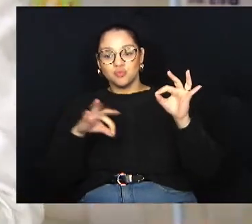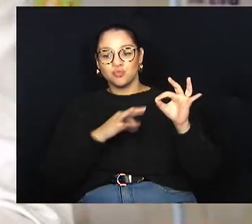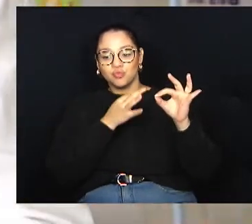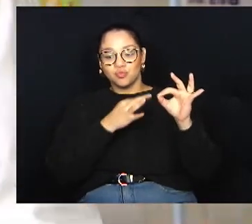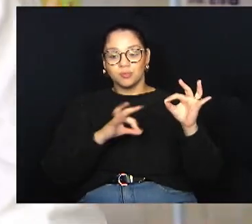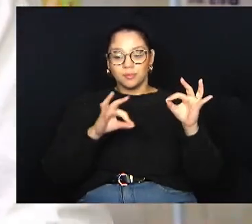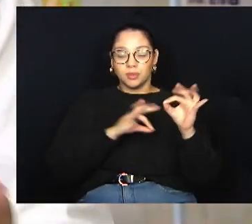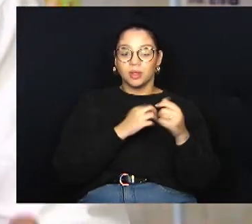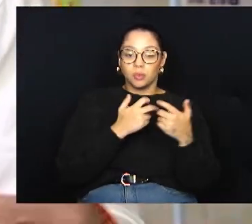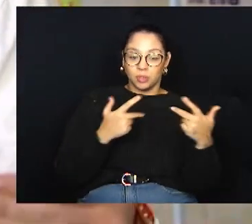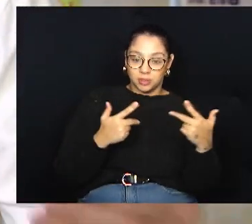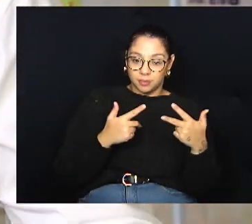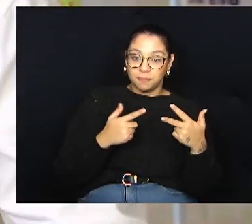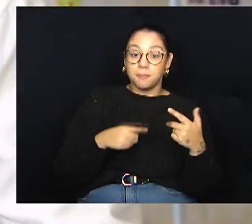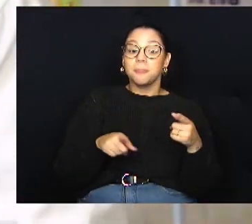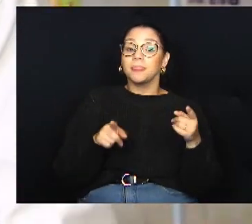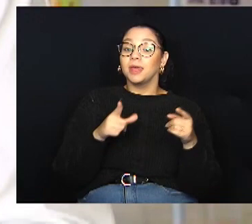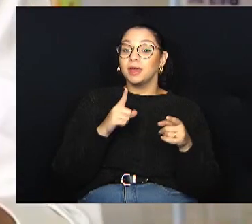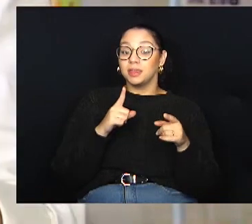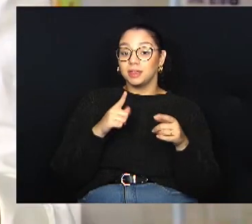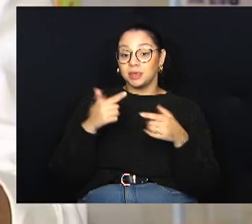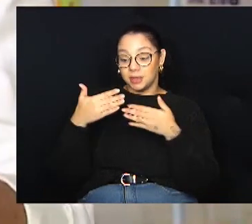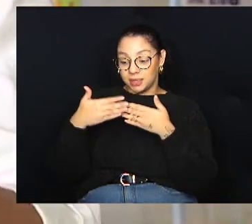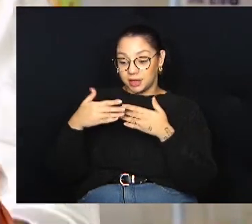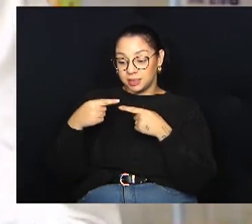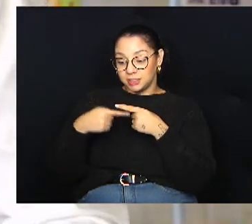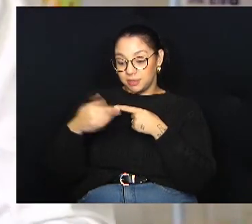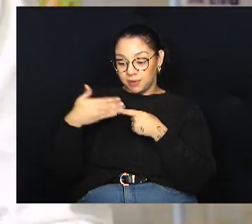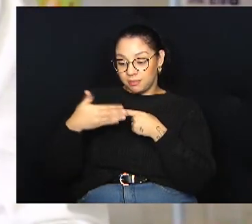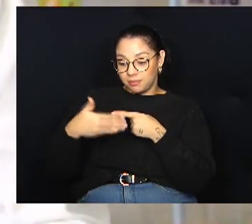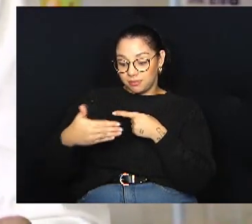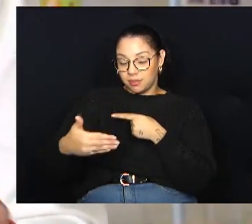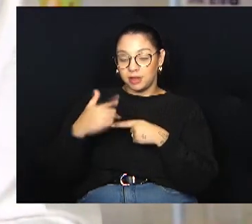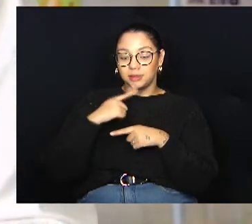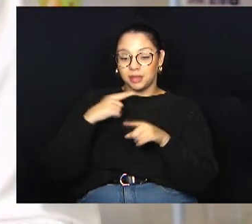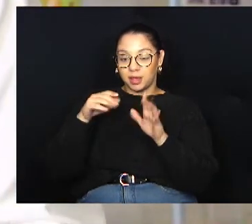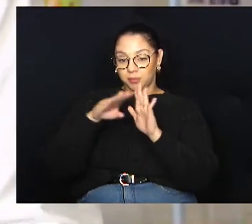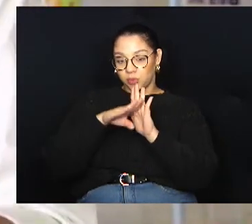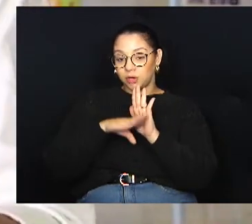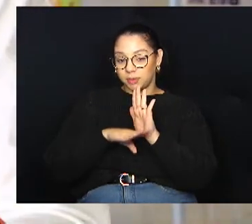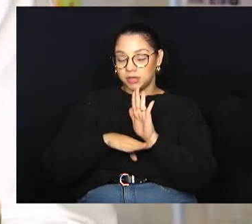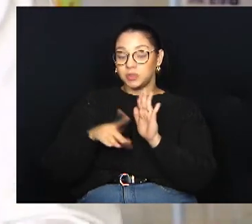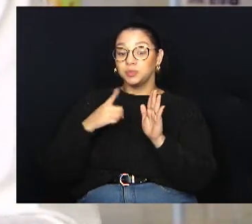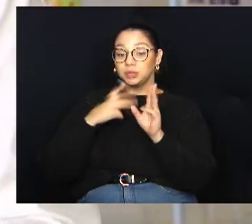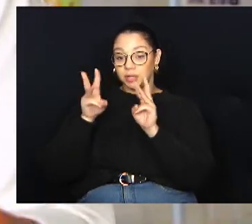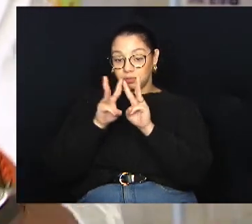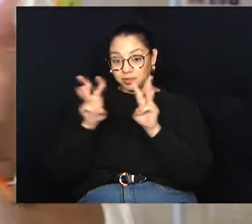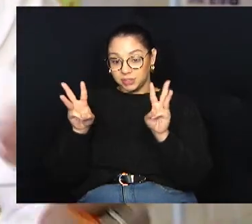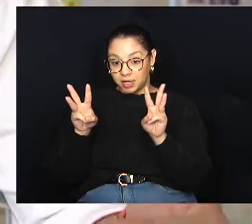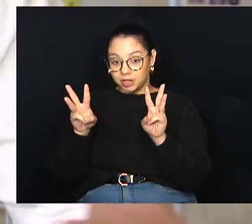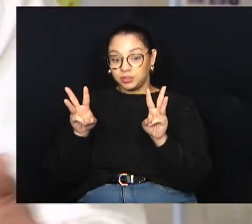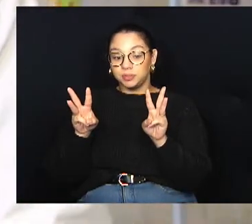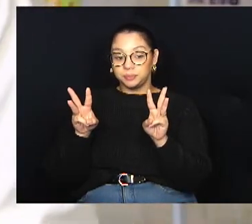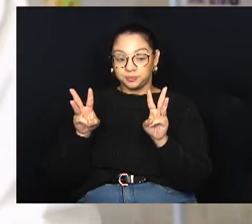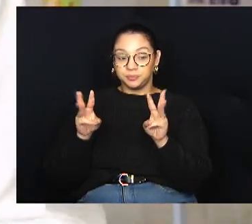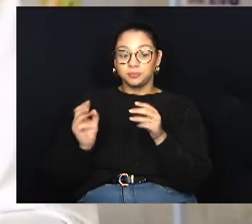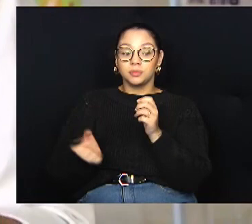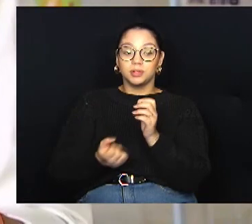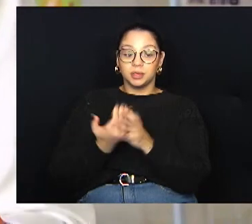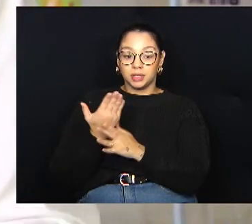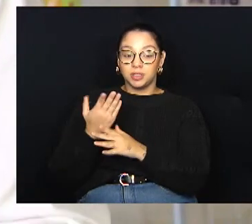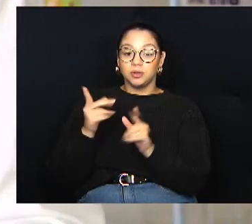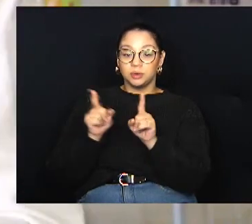E durante a semana tem uma série de programações. Então a gente tem um site também de brincar que a gente criou através do